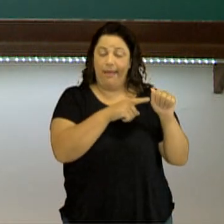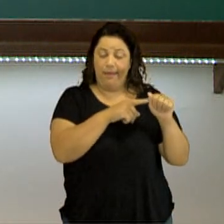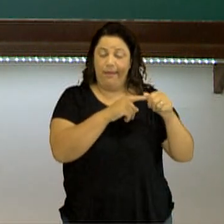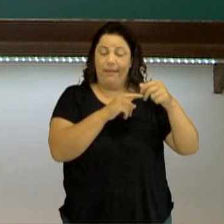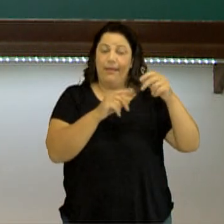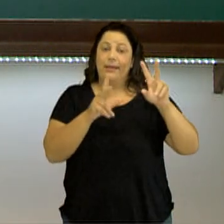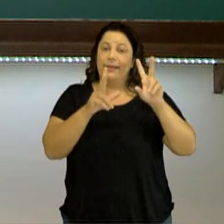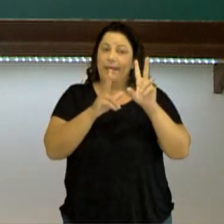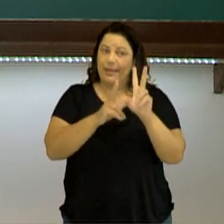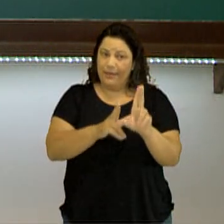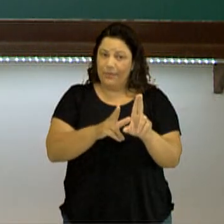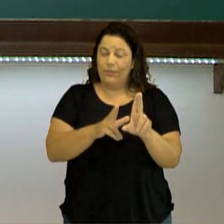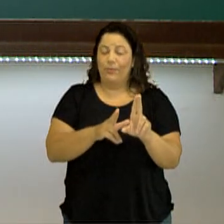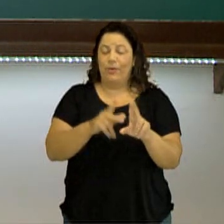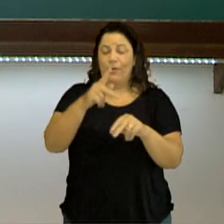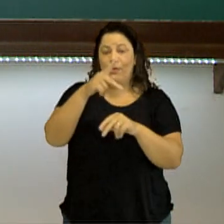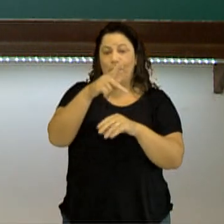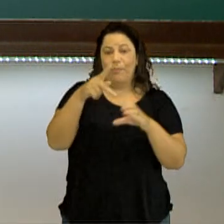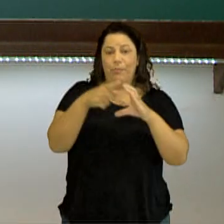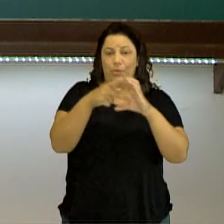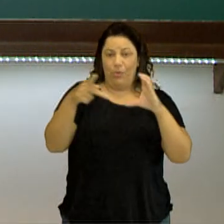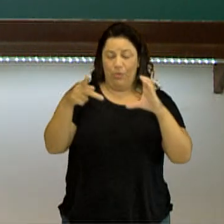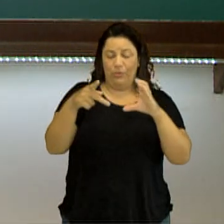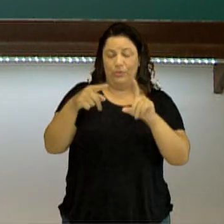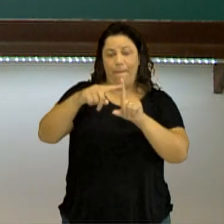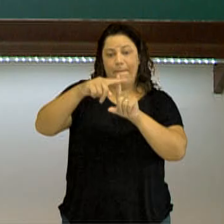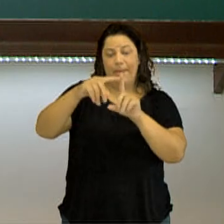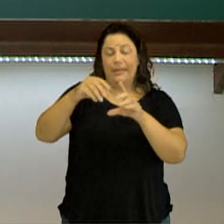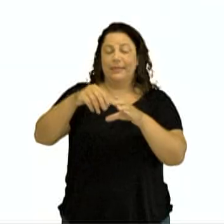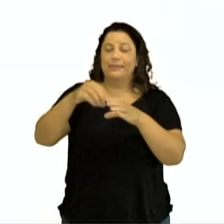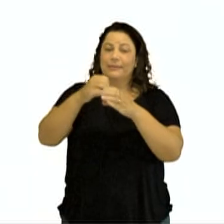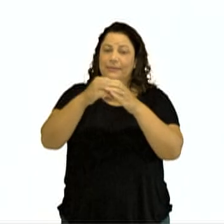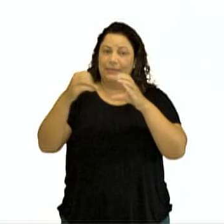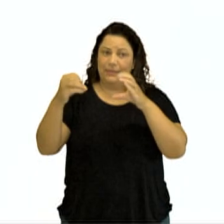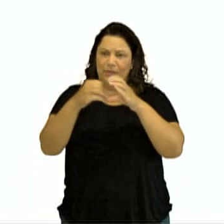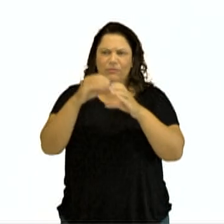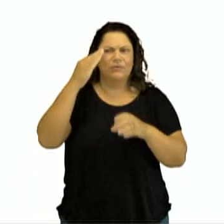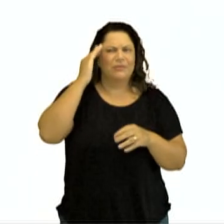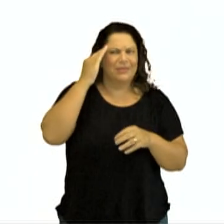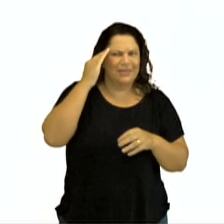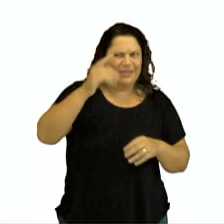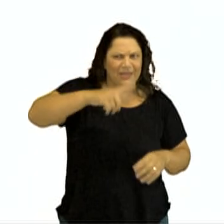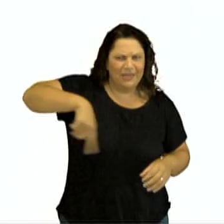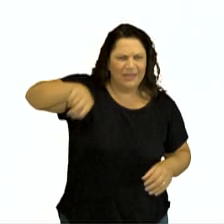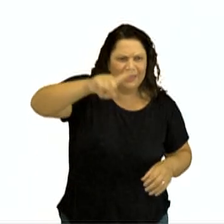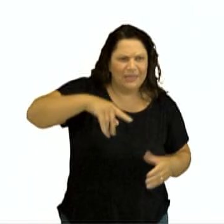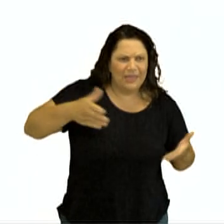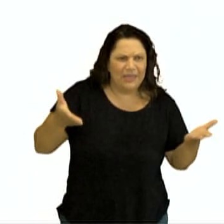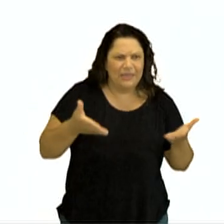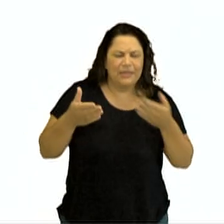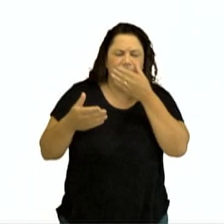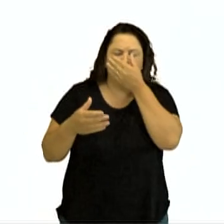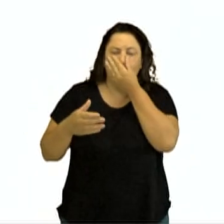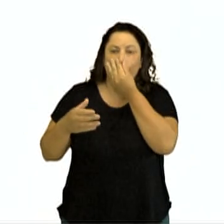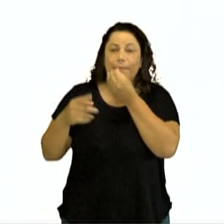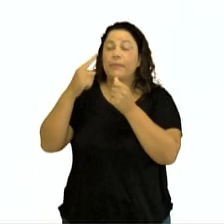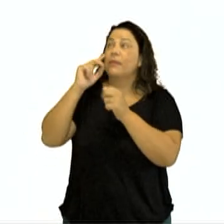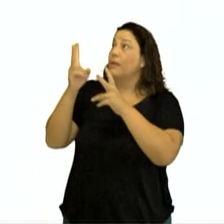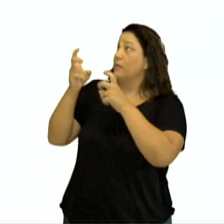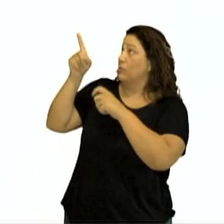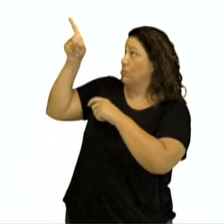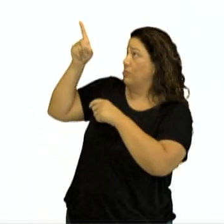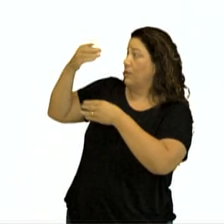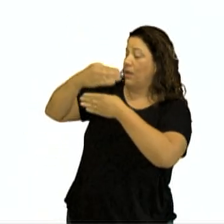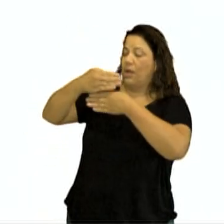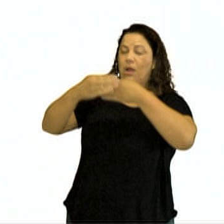nêutrons, tá bom, gente? Vamos ver se vocês entenderam. Olha lá, dado o esquema abaixo, determine. Olha lá, estão vendo lá o átomo